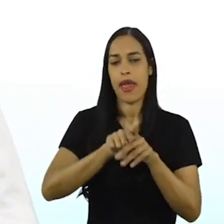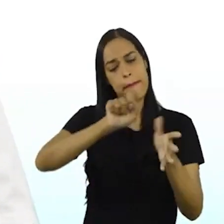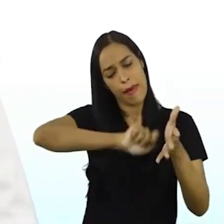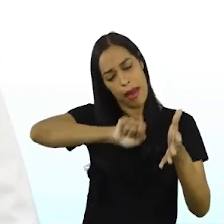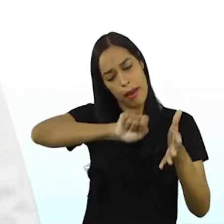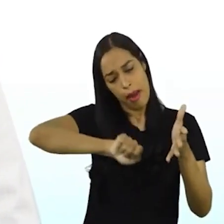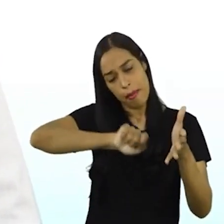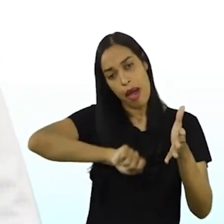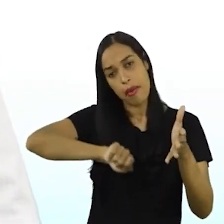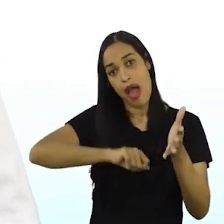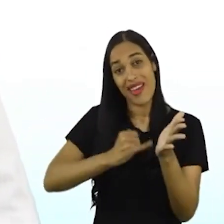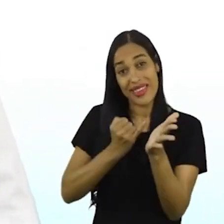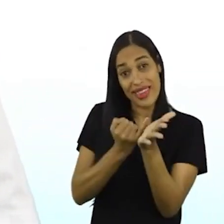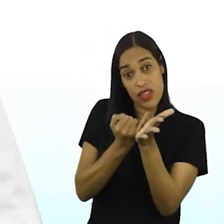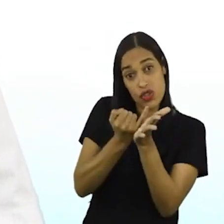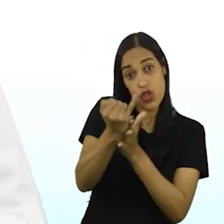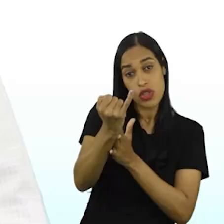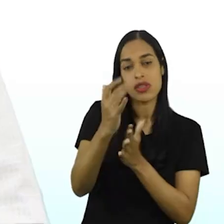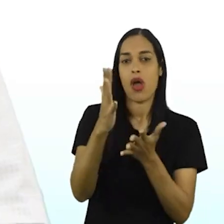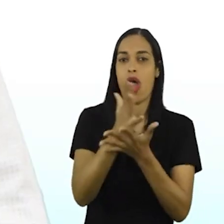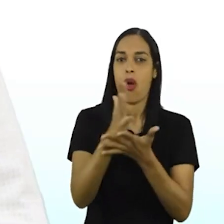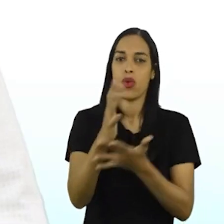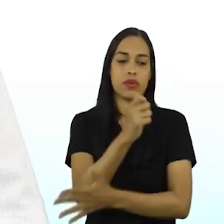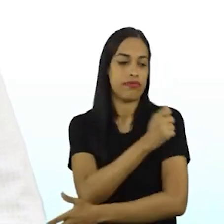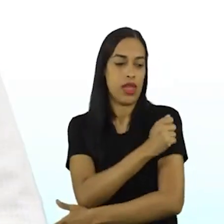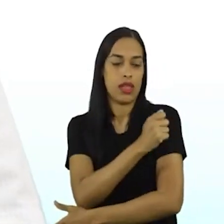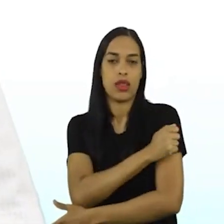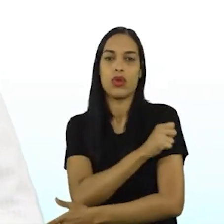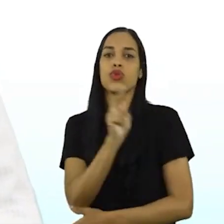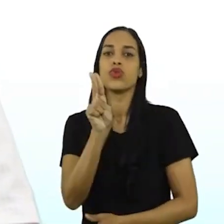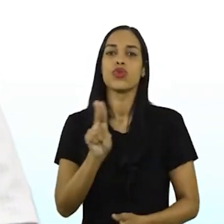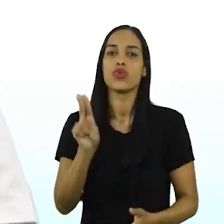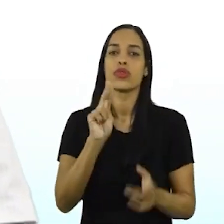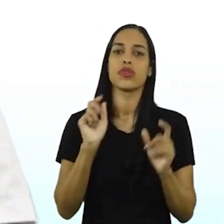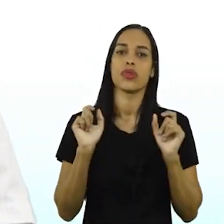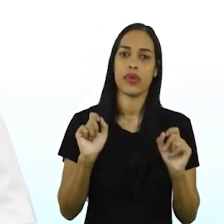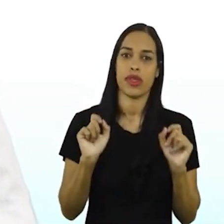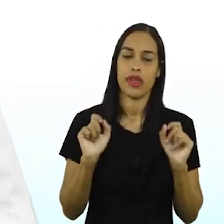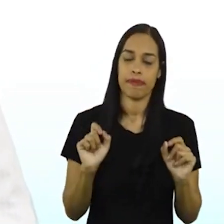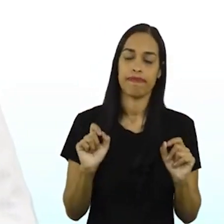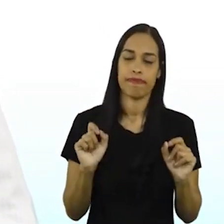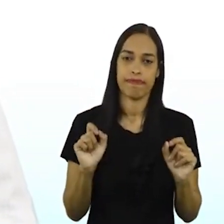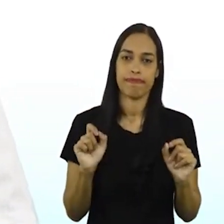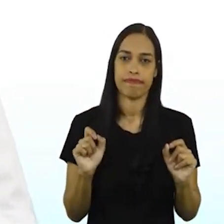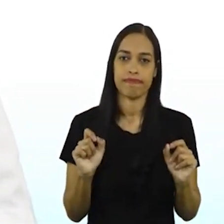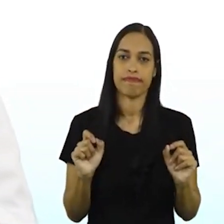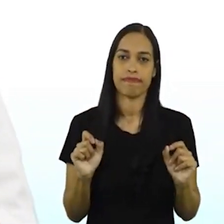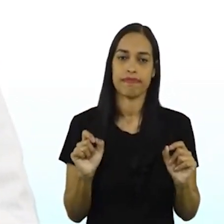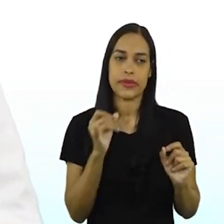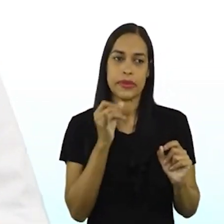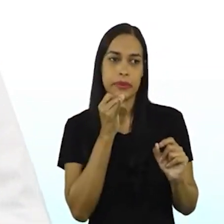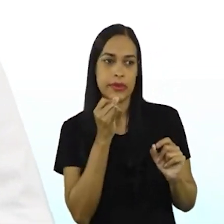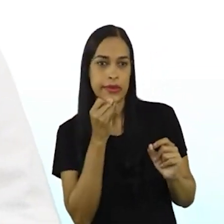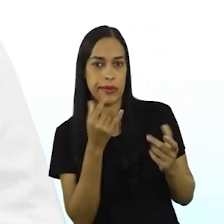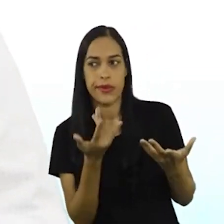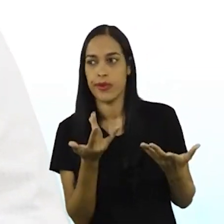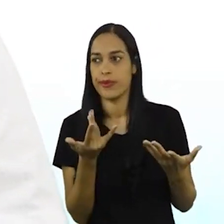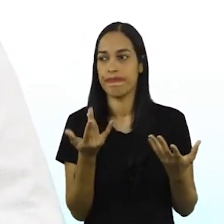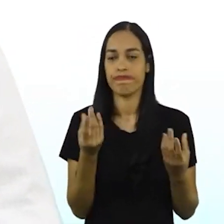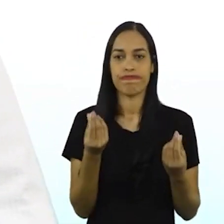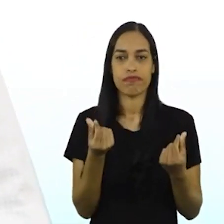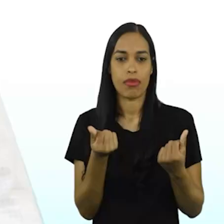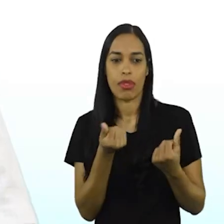alguns alunos, alguns feras, costumam usar, quando vai usar um repertório lá, às vezes não usa uma série, não usa